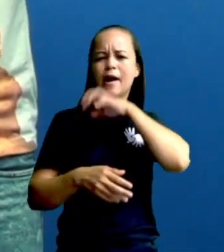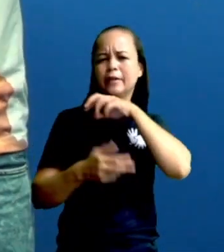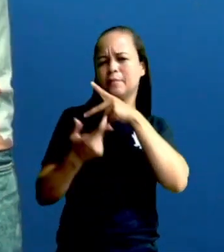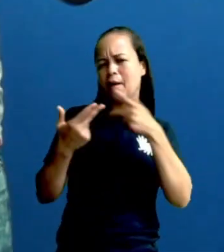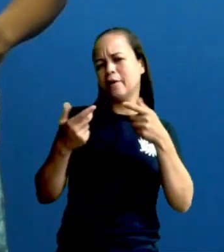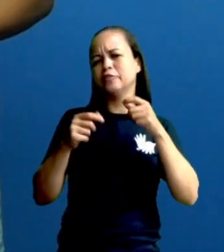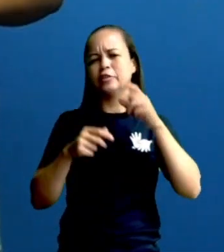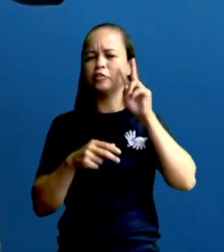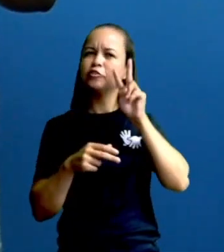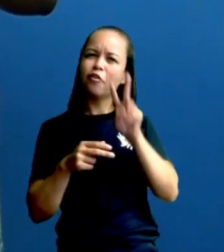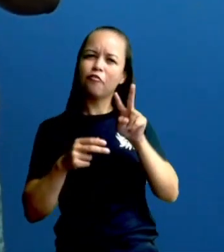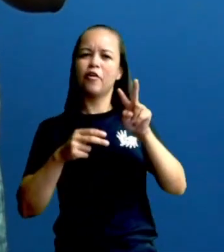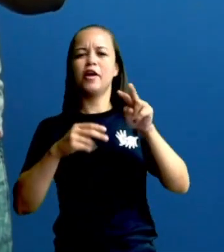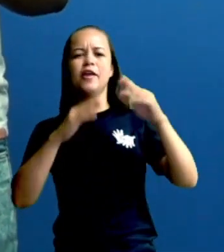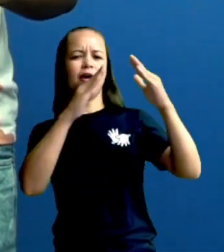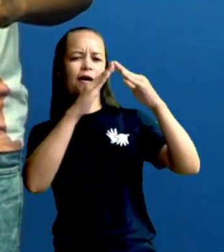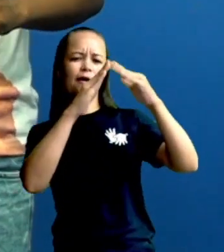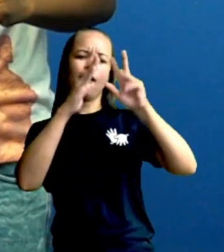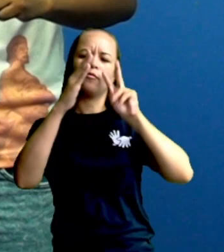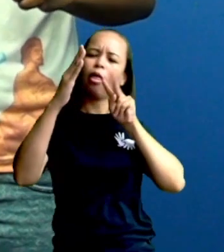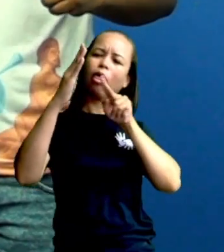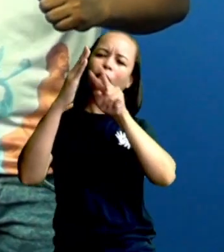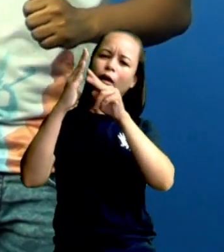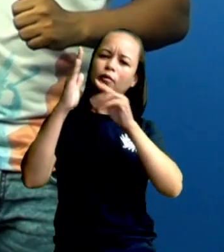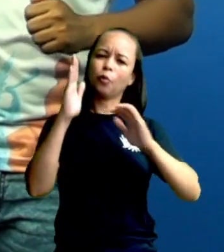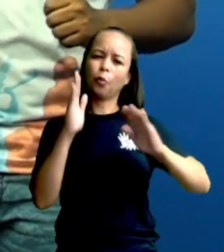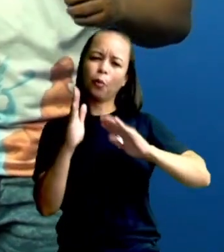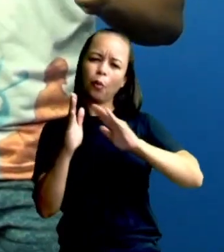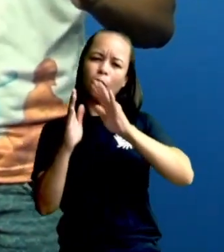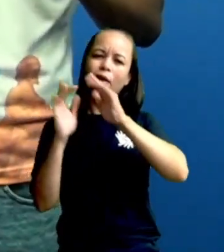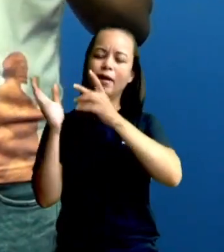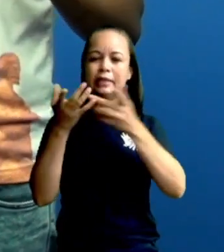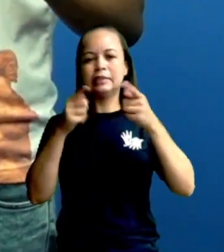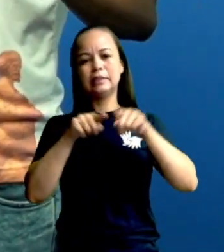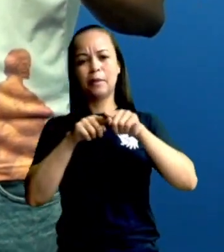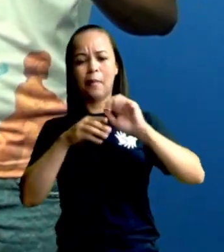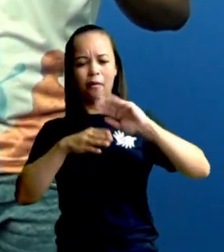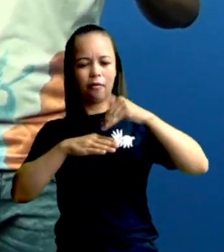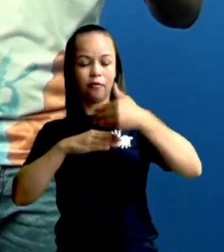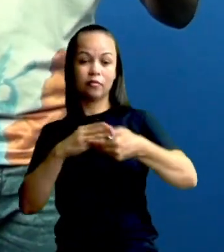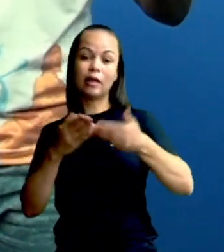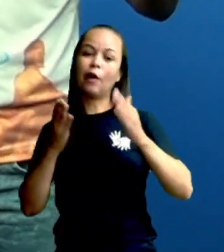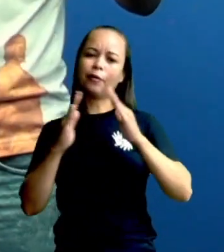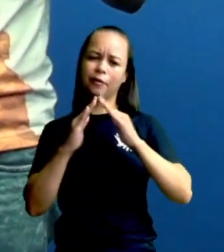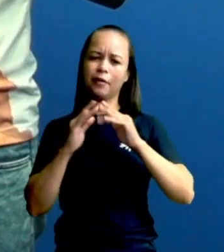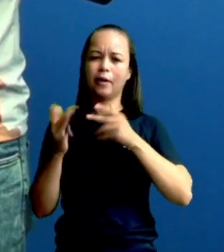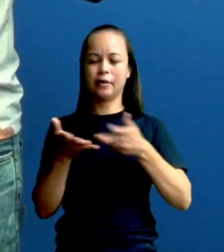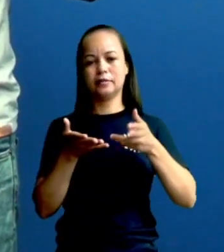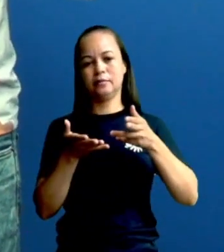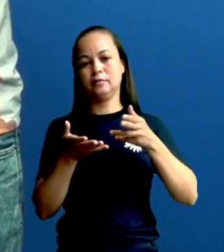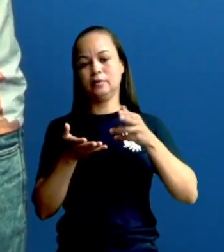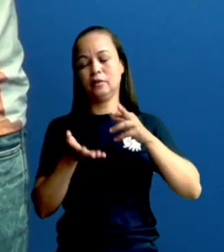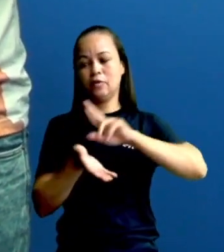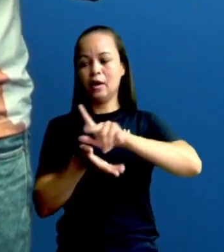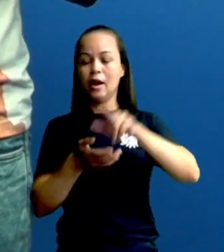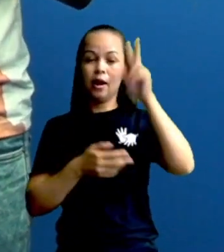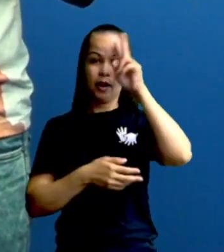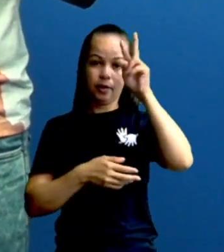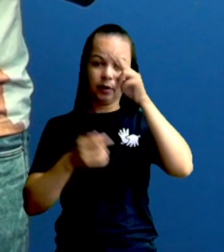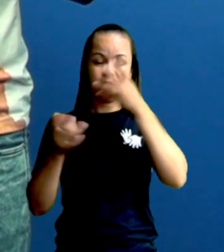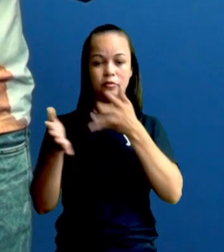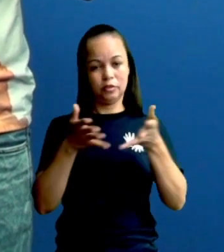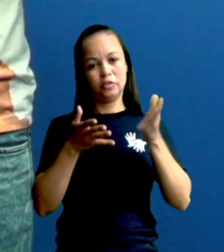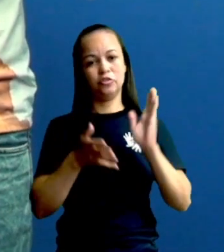telhado de casa. Assunto muito legal, muito bacana também. Vamos lá? Bem, lembrando. Já falamos sobre os